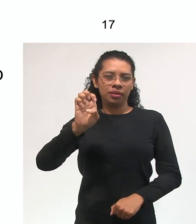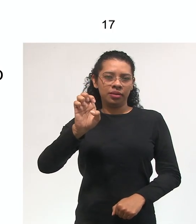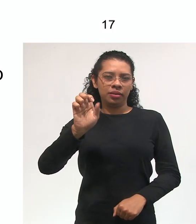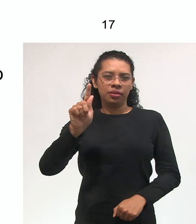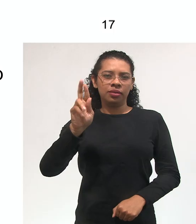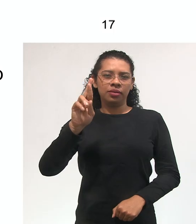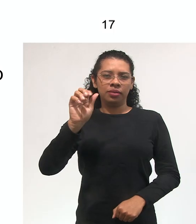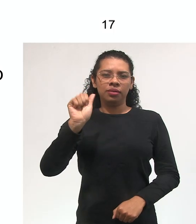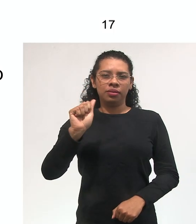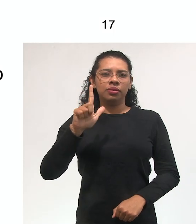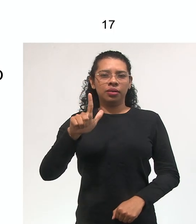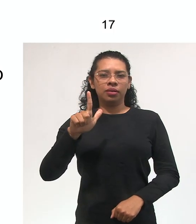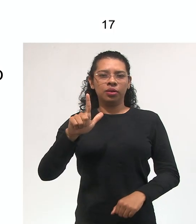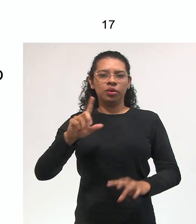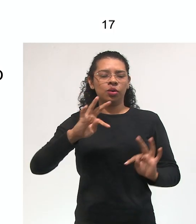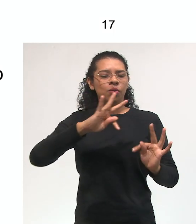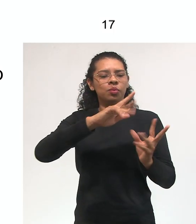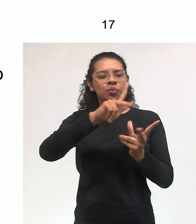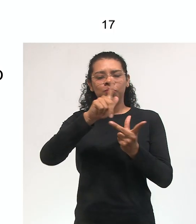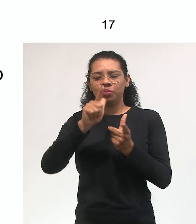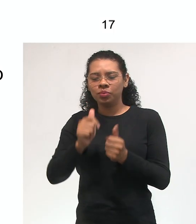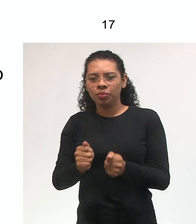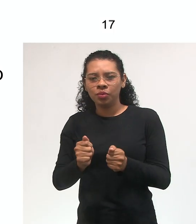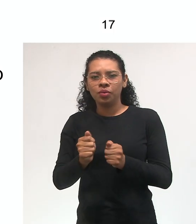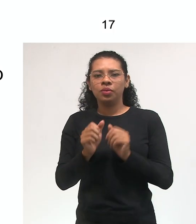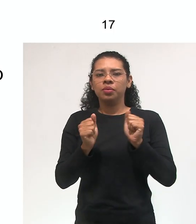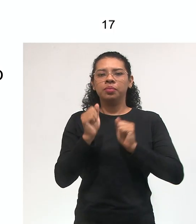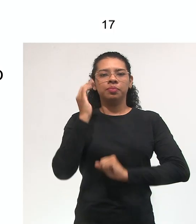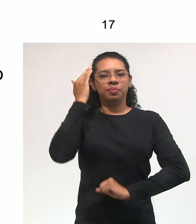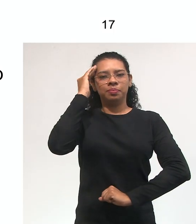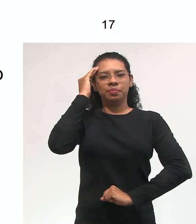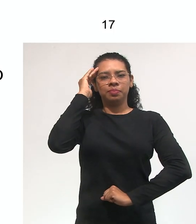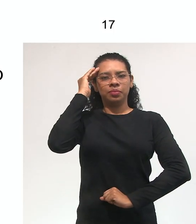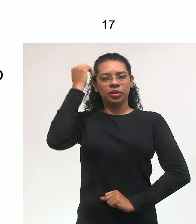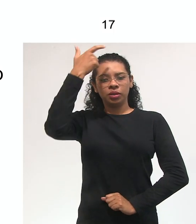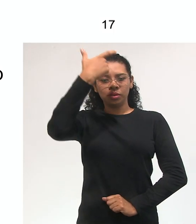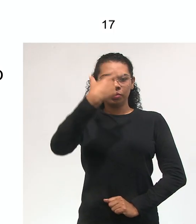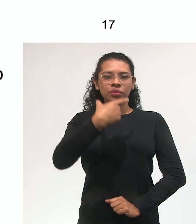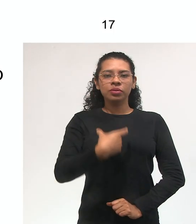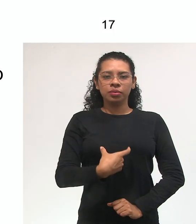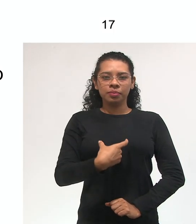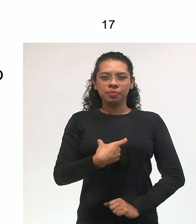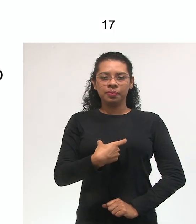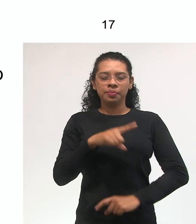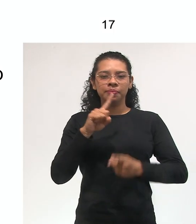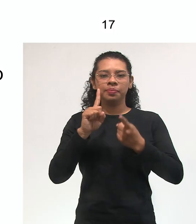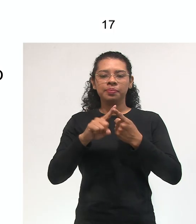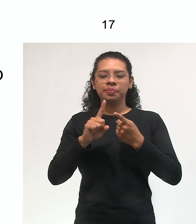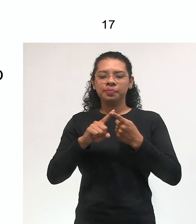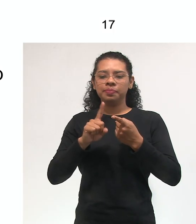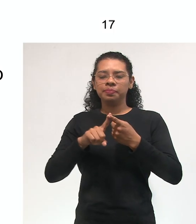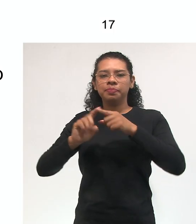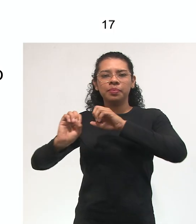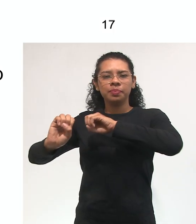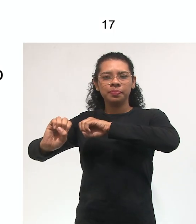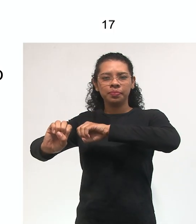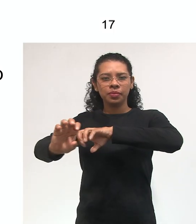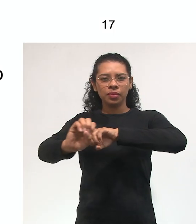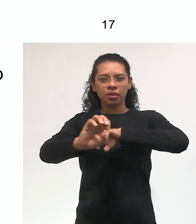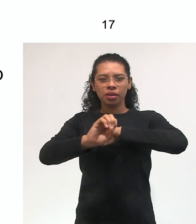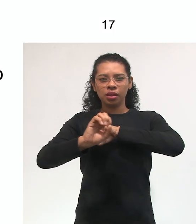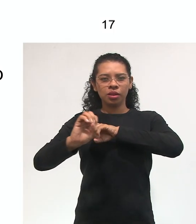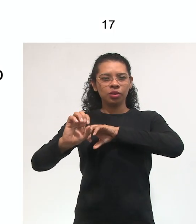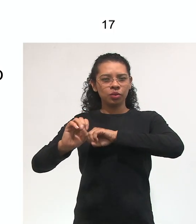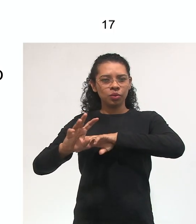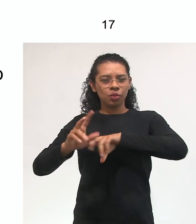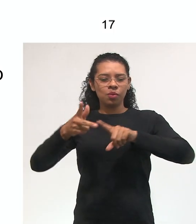compreender todas essas dimensões do ser humano. E a educação seria